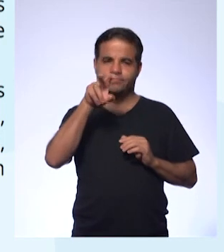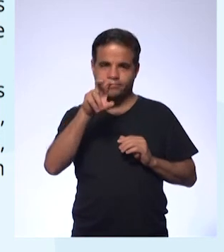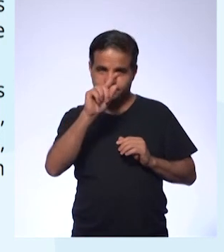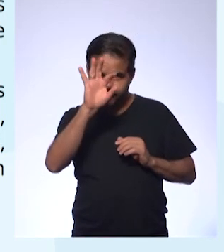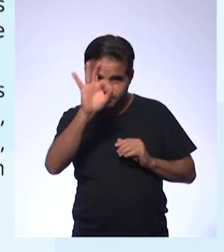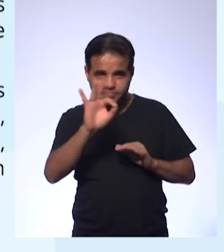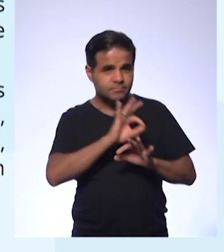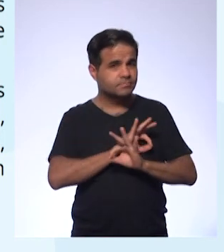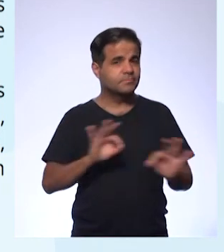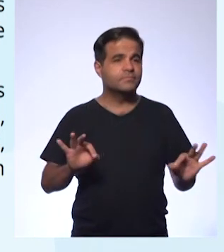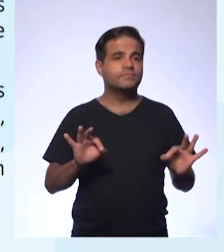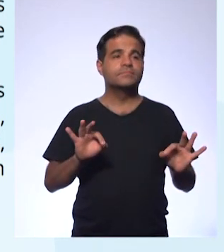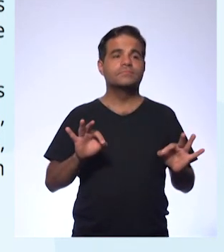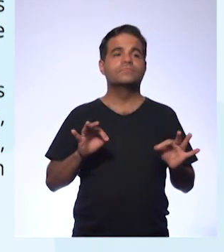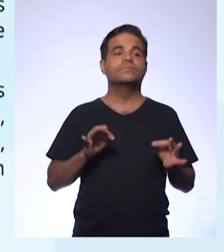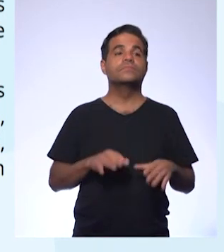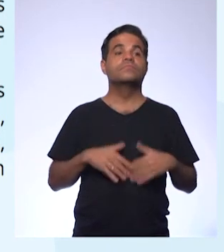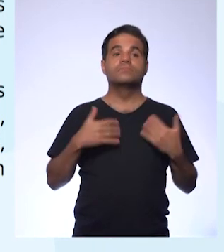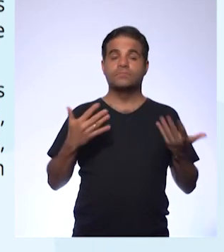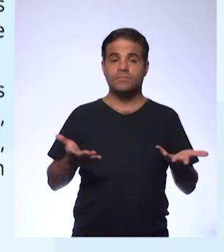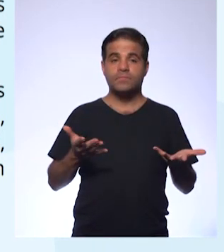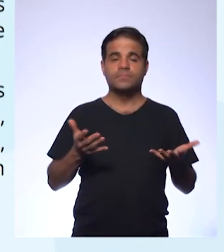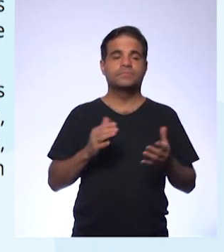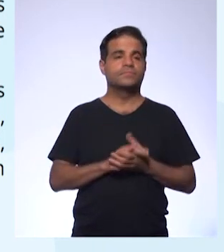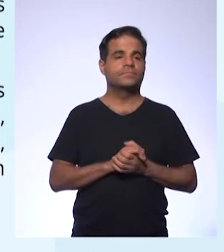de 1,5 graus Celsius.